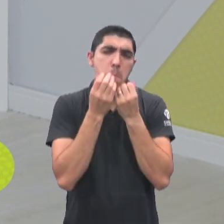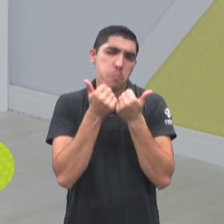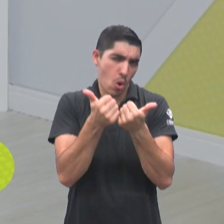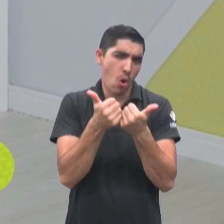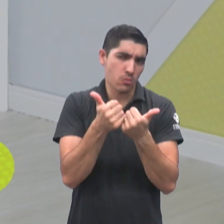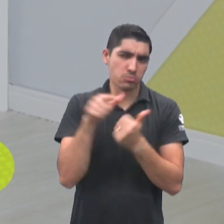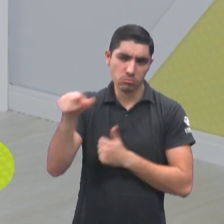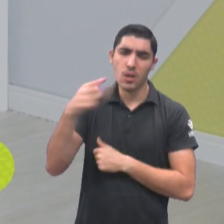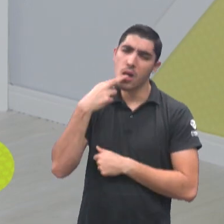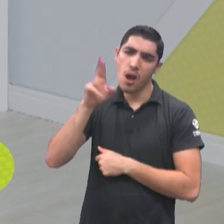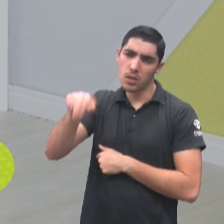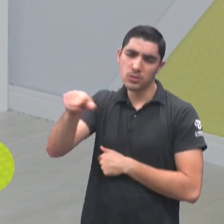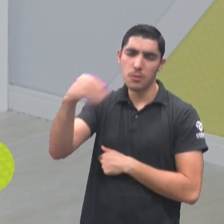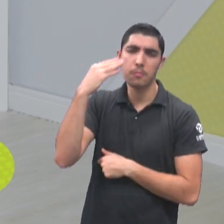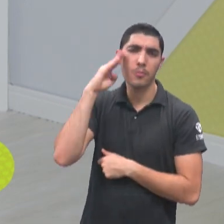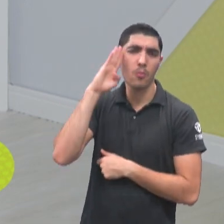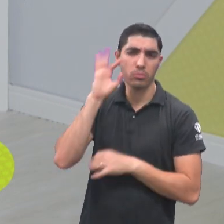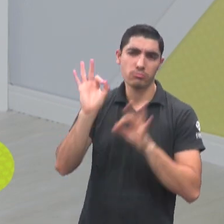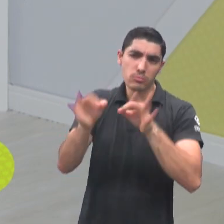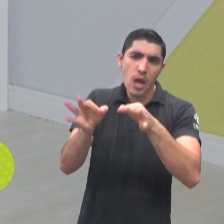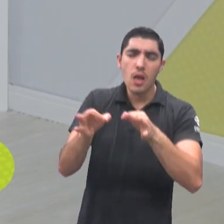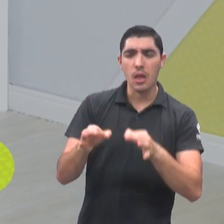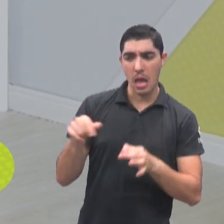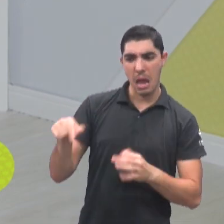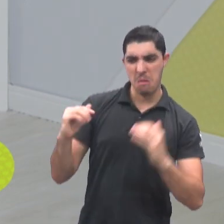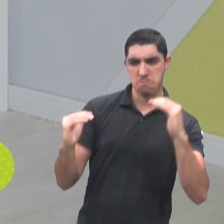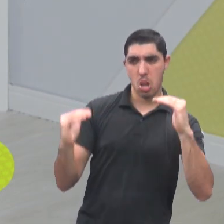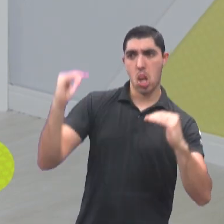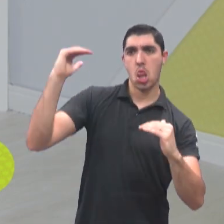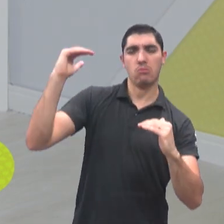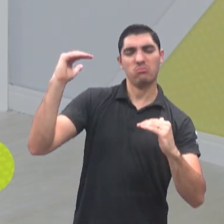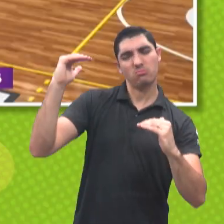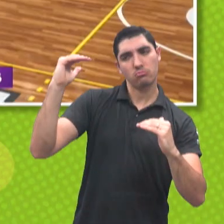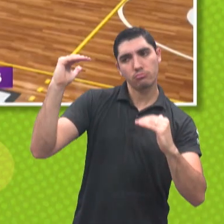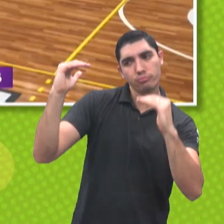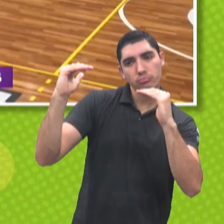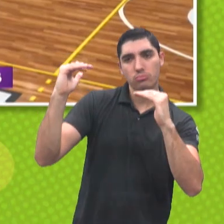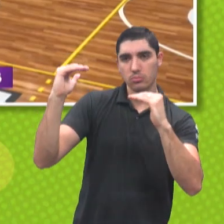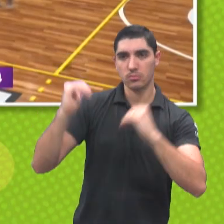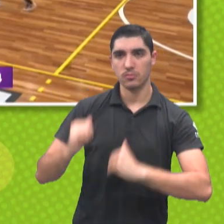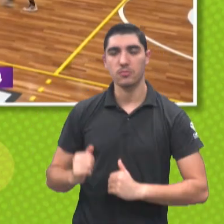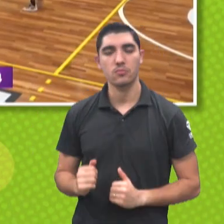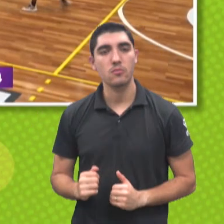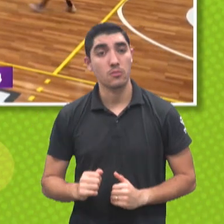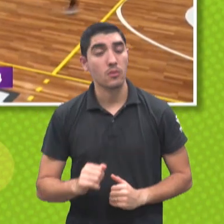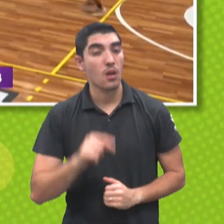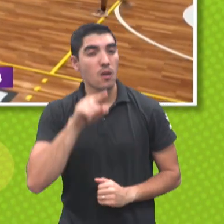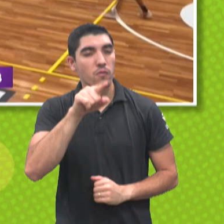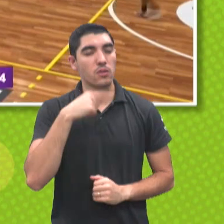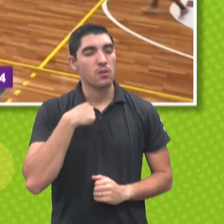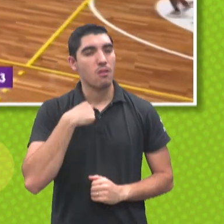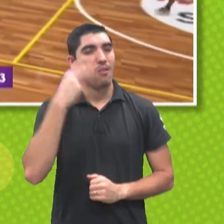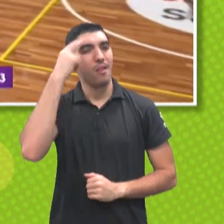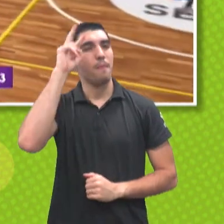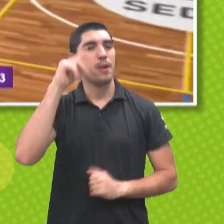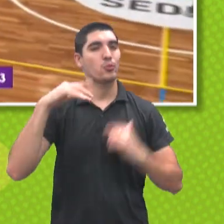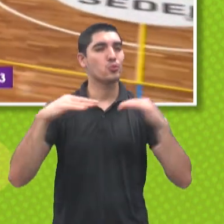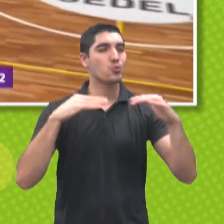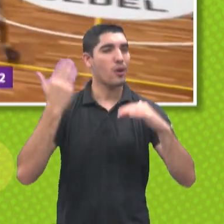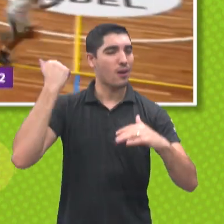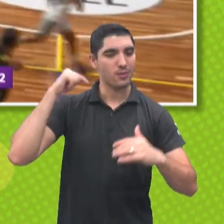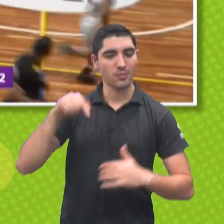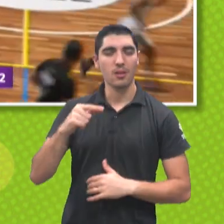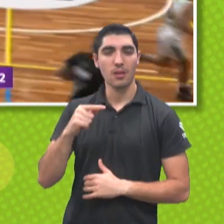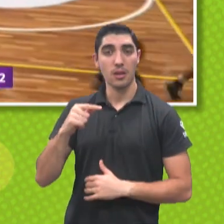altura das duas equipes, não foi um placar tão discrepante assim. Mas você falou uma coisa que me fez relembrar o jogo contra o Campinas, o São José começou o primeiro quarto